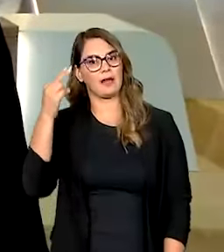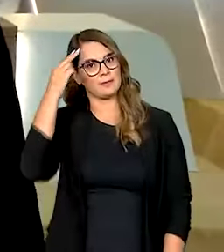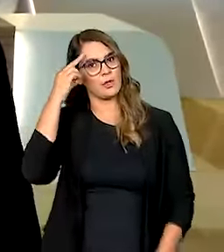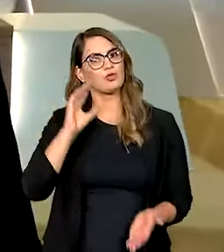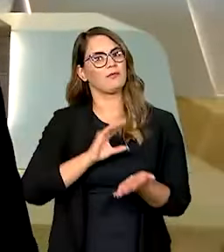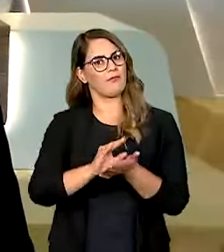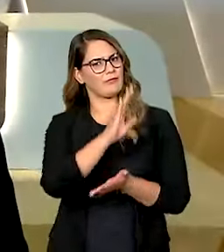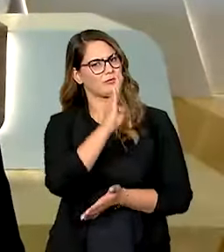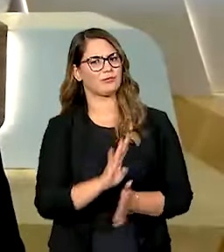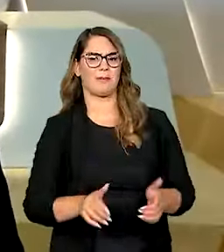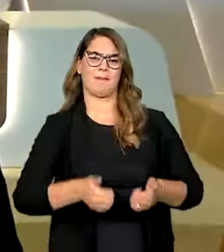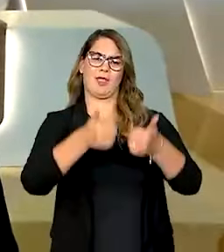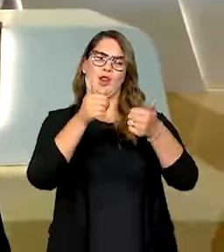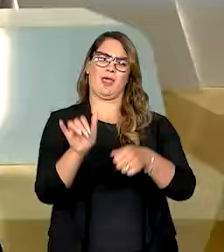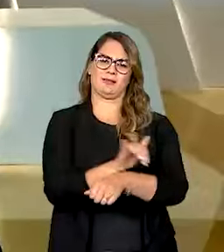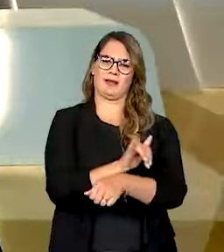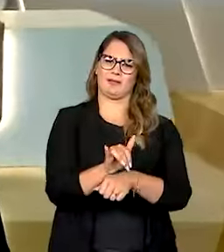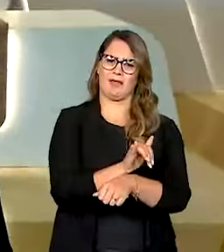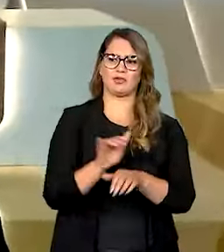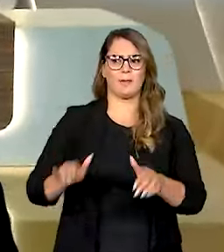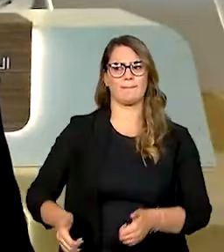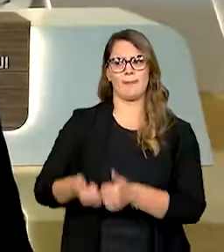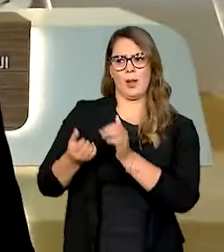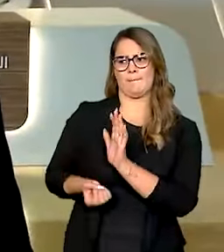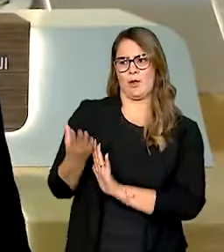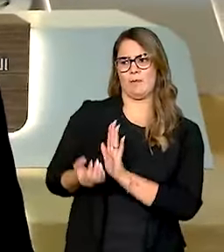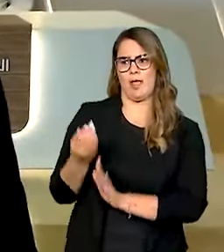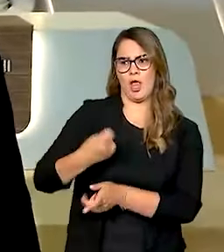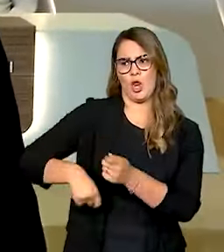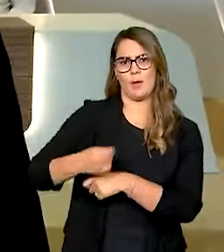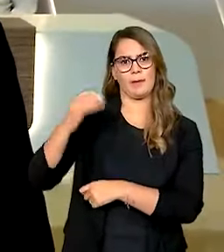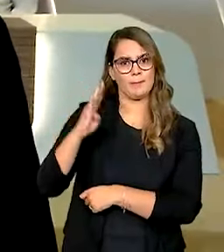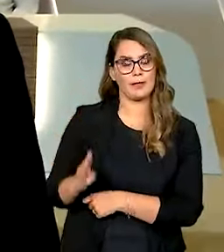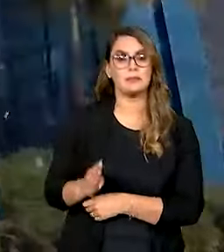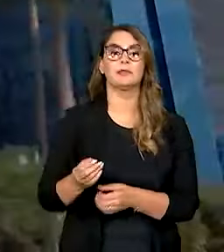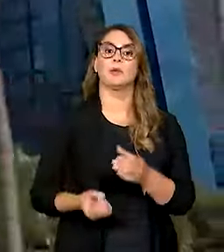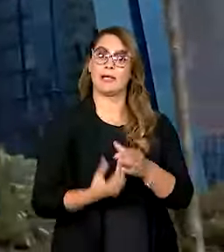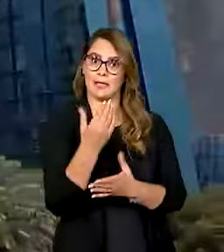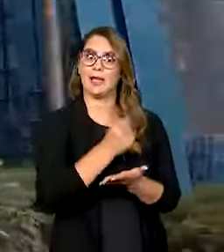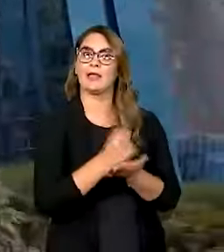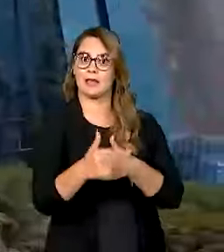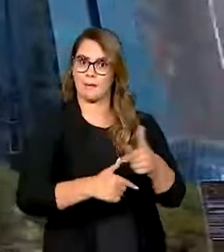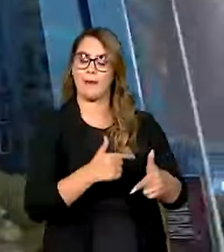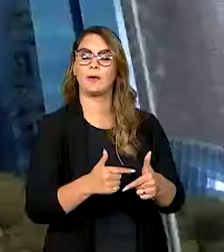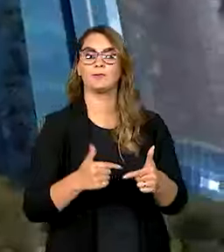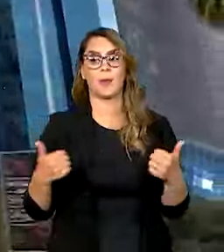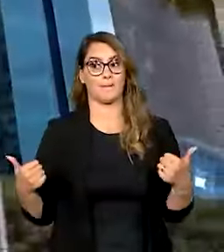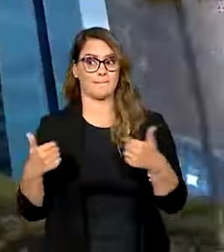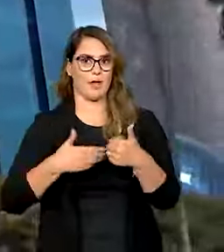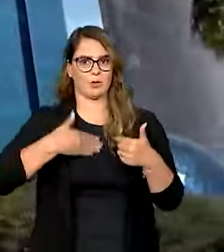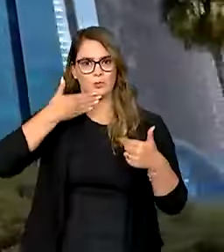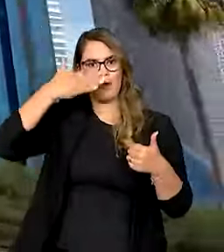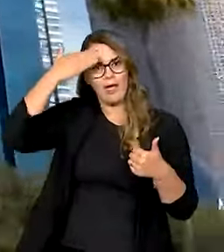Brasil. Isso vai melhorar a logística, vai melhorar a produtividade da economia brasileira, vai gerar empregos. A aproximação com o mundo árabe é,